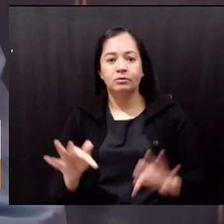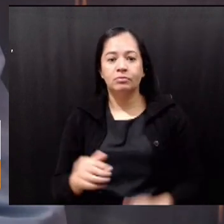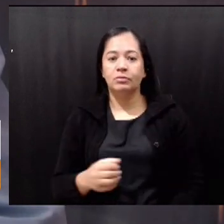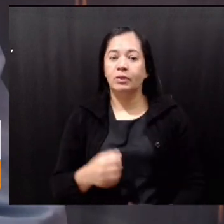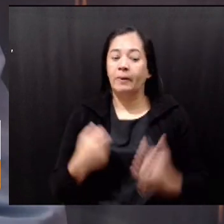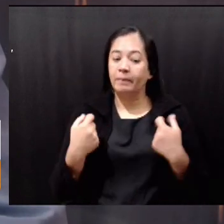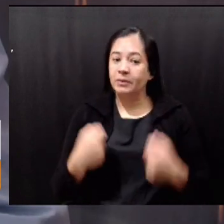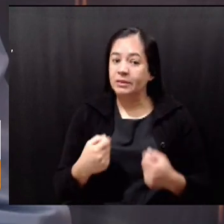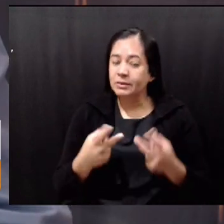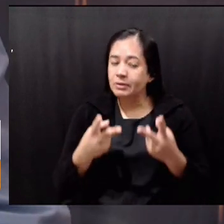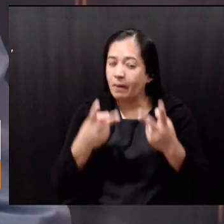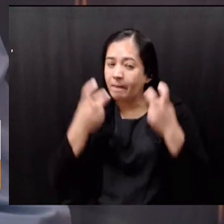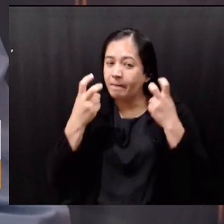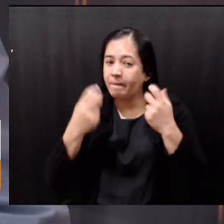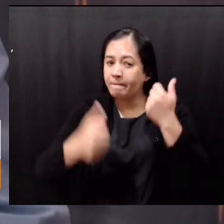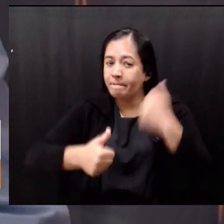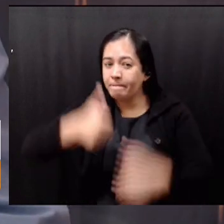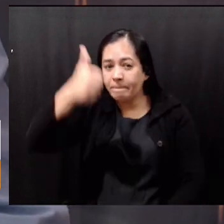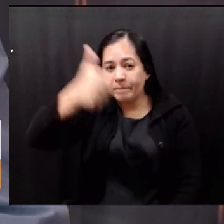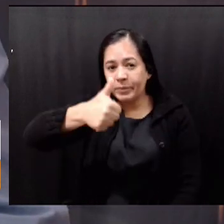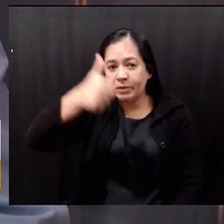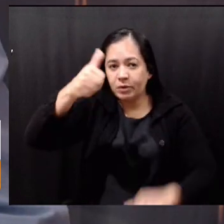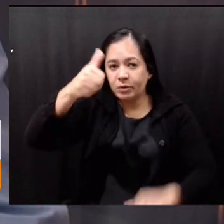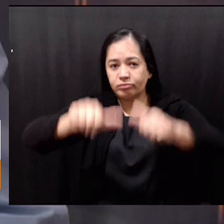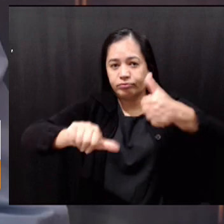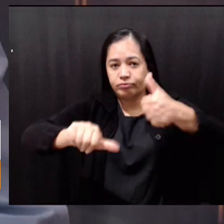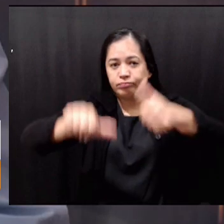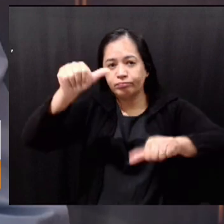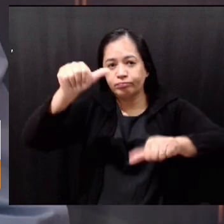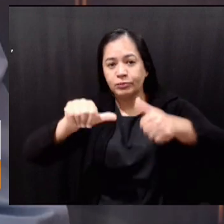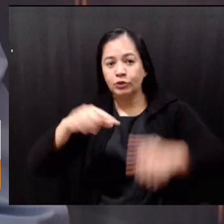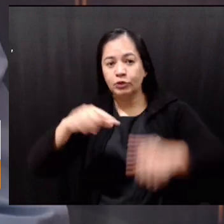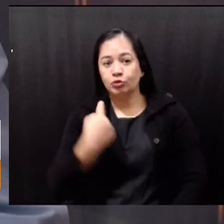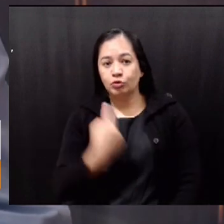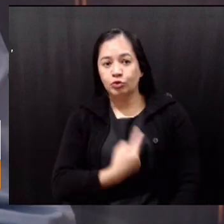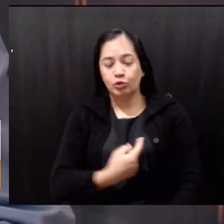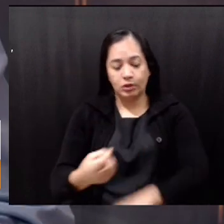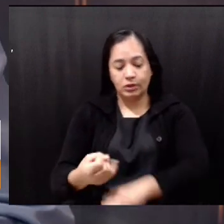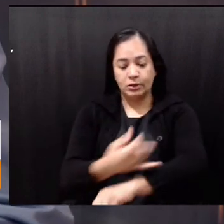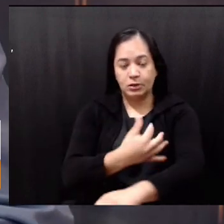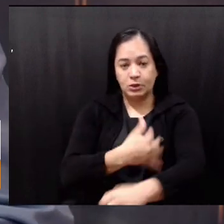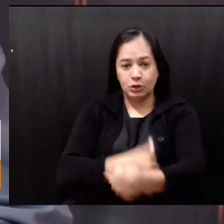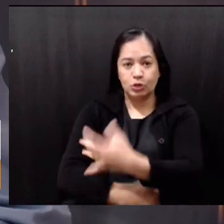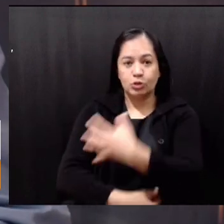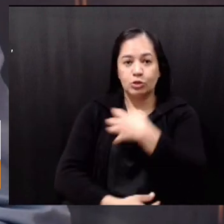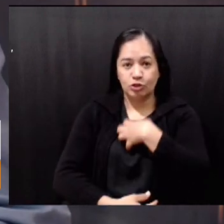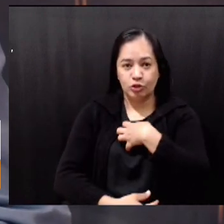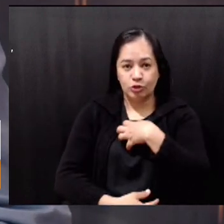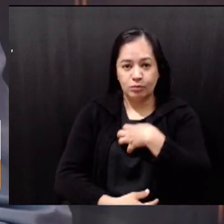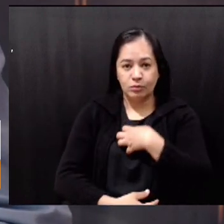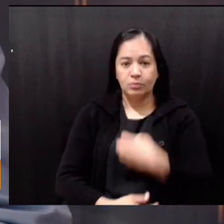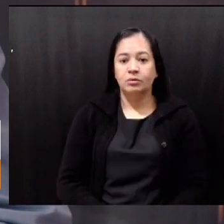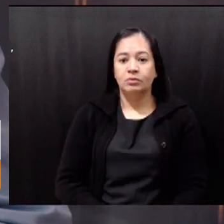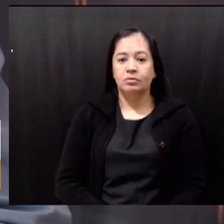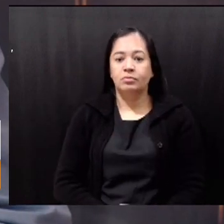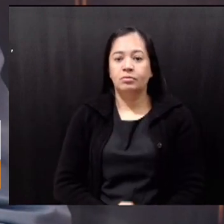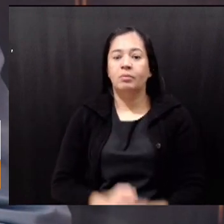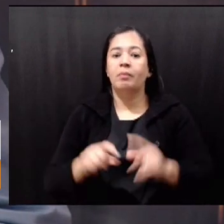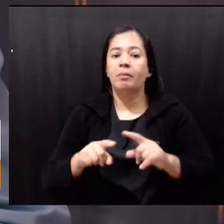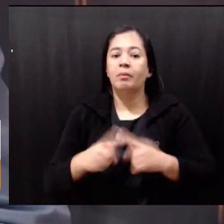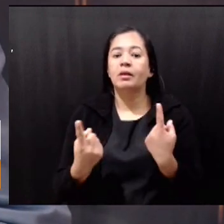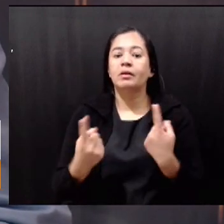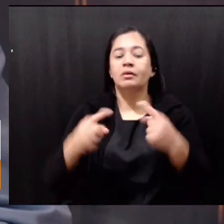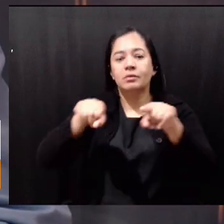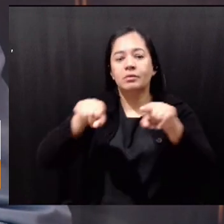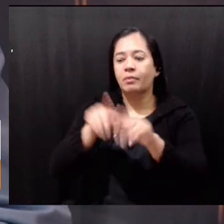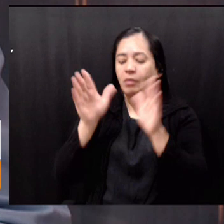fazer uma análise das nossas emoções, dos nossos sentimentos, mas também olhar de maneira